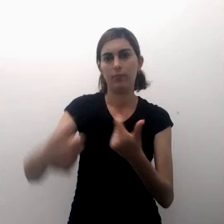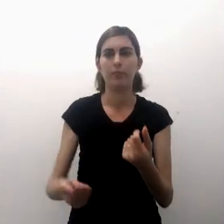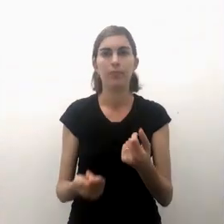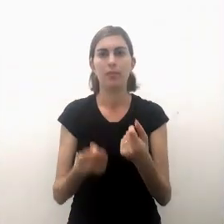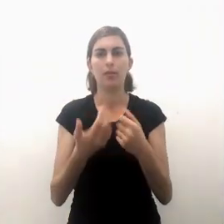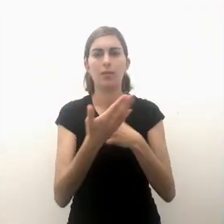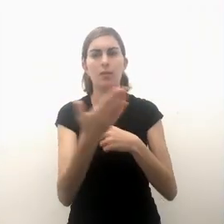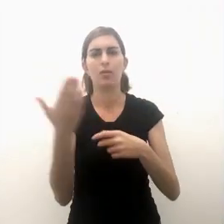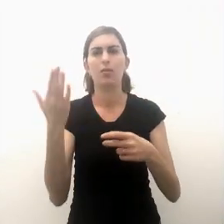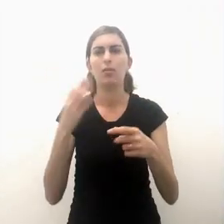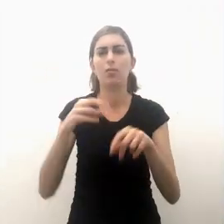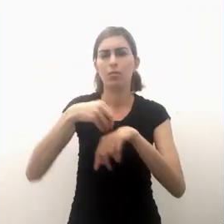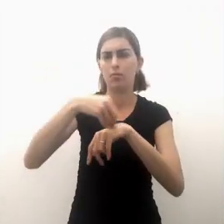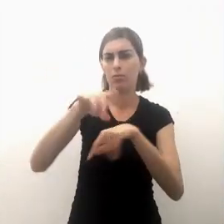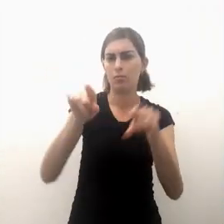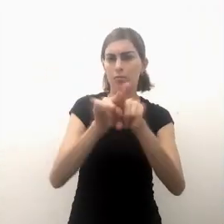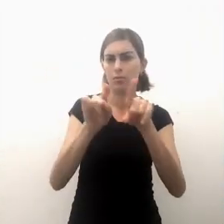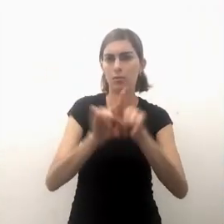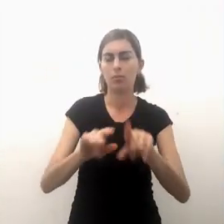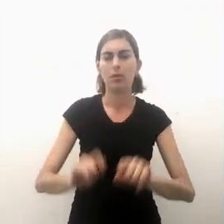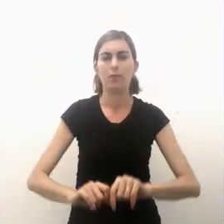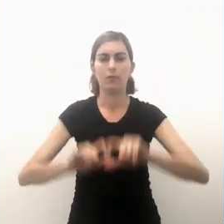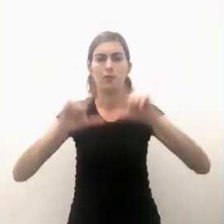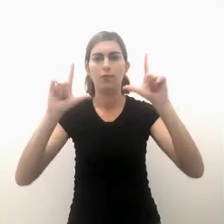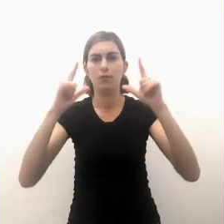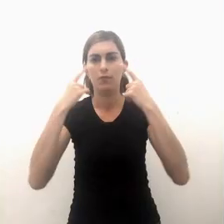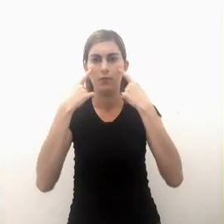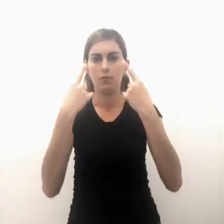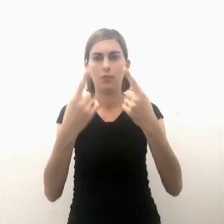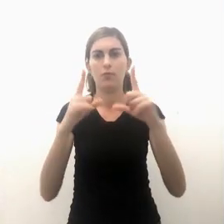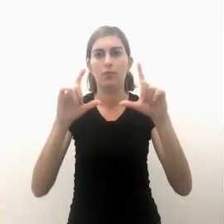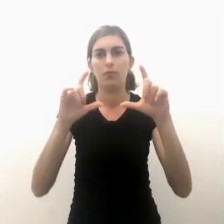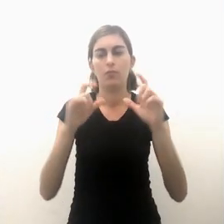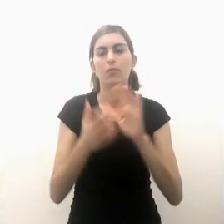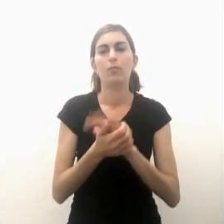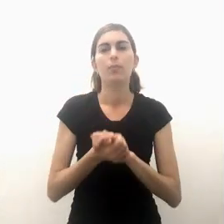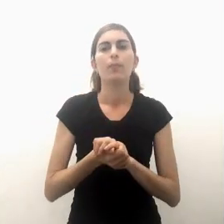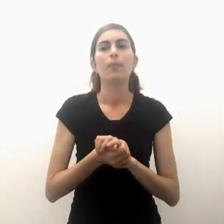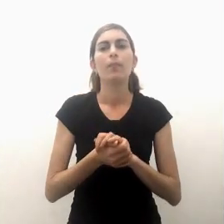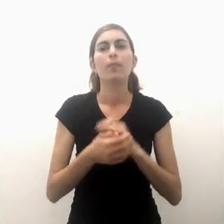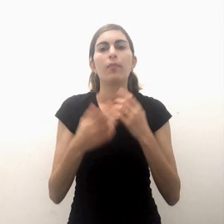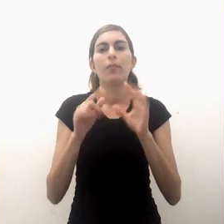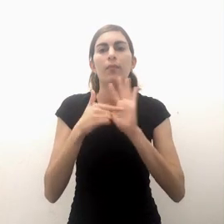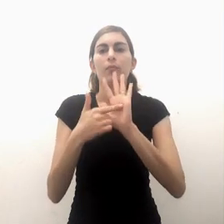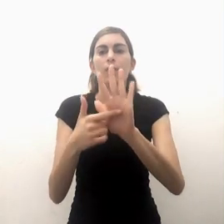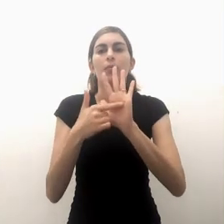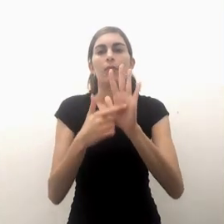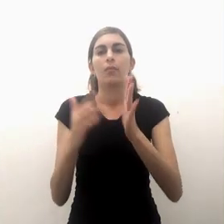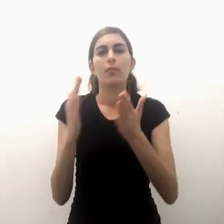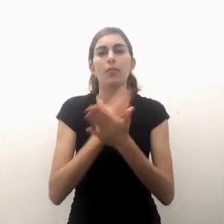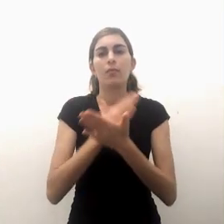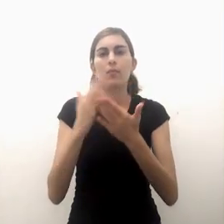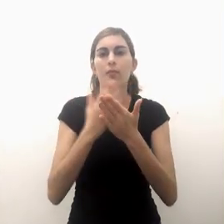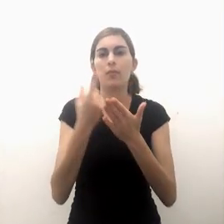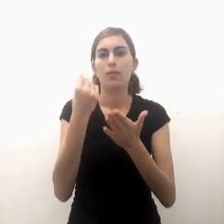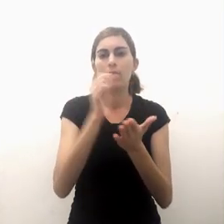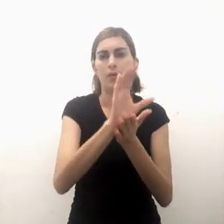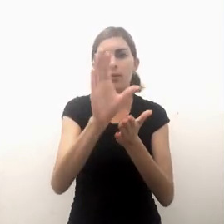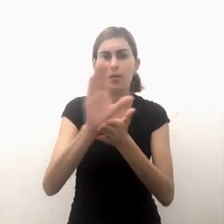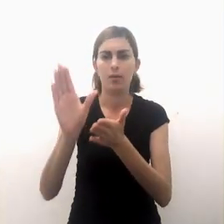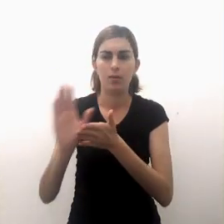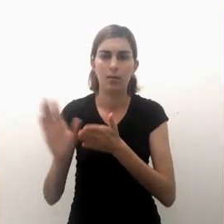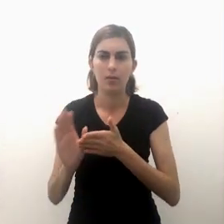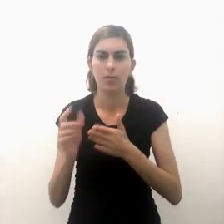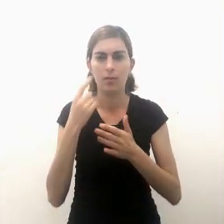Então isso aí são grupos. Eu trouxe também uma imagem que vocês acompanham também agora na tela, que mostra alguns